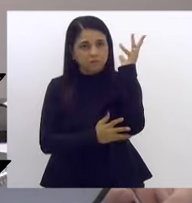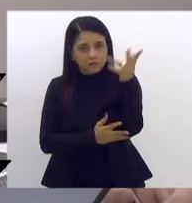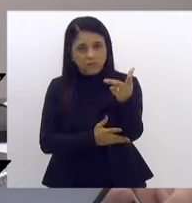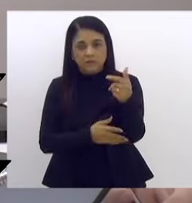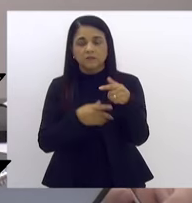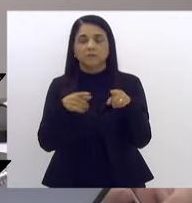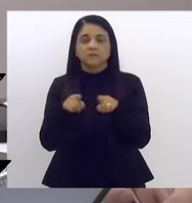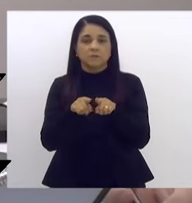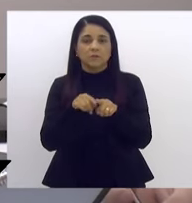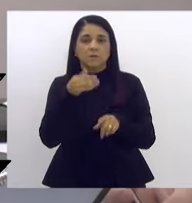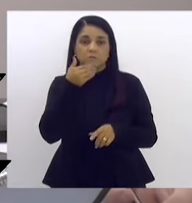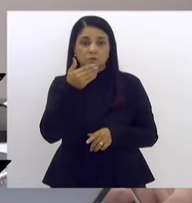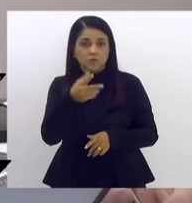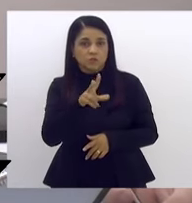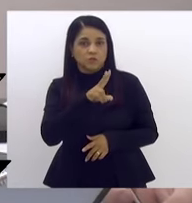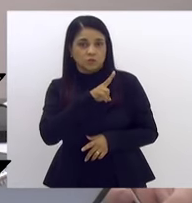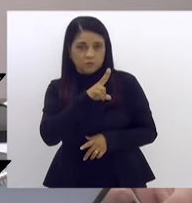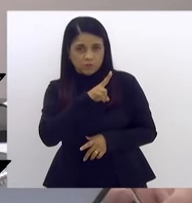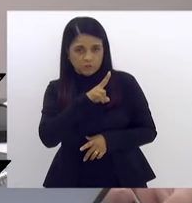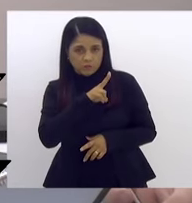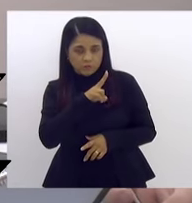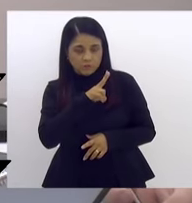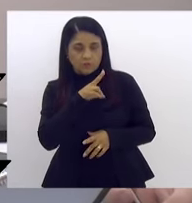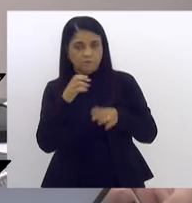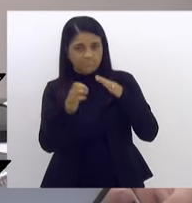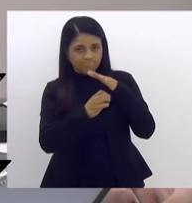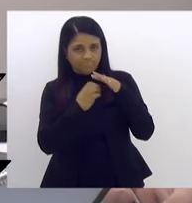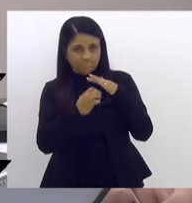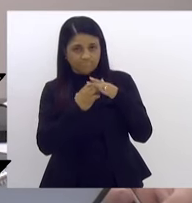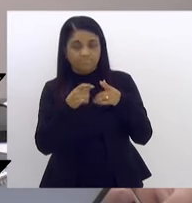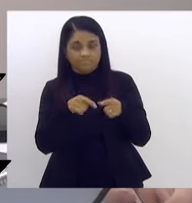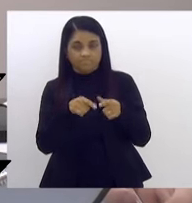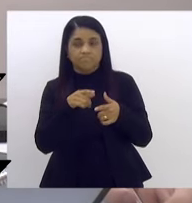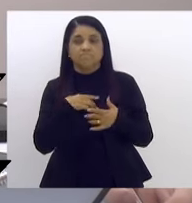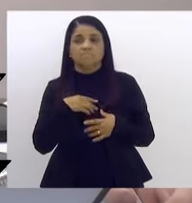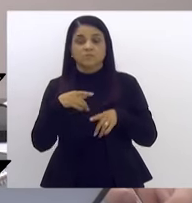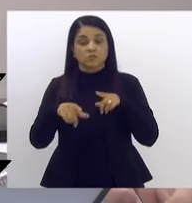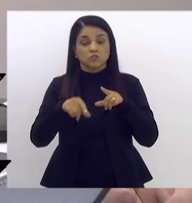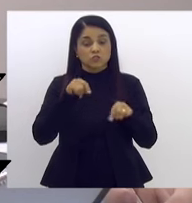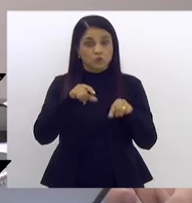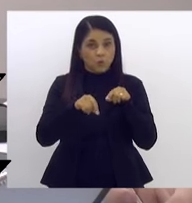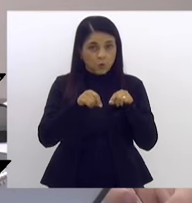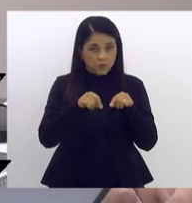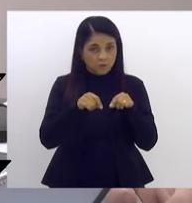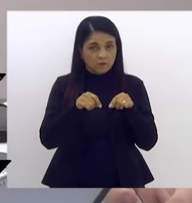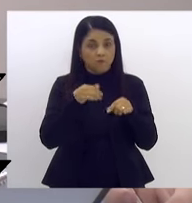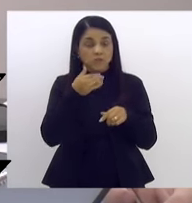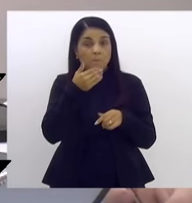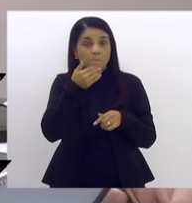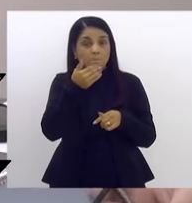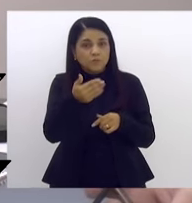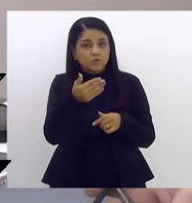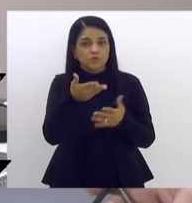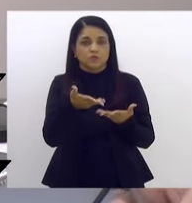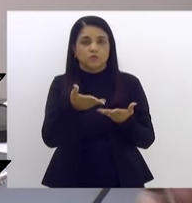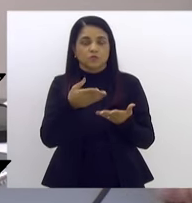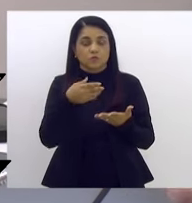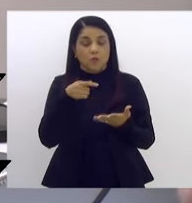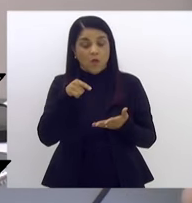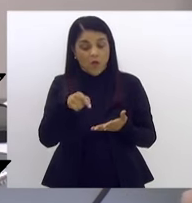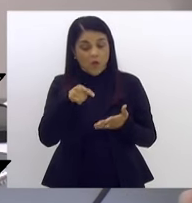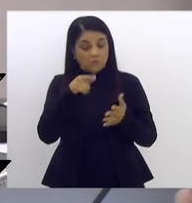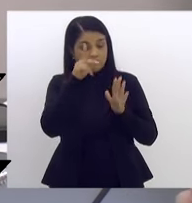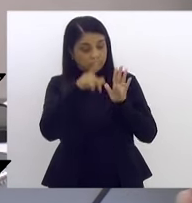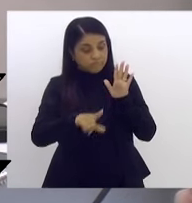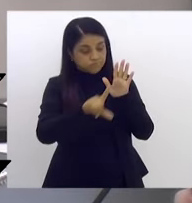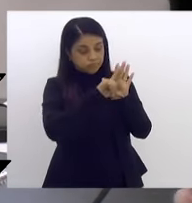privada no seu direito de escolha Então nesse aspecto aqui no que se refere a obrigatoriedade